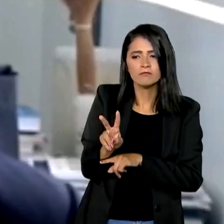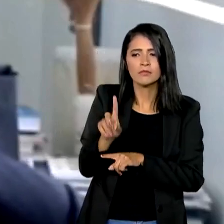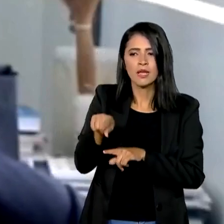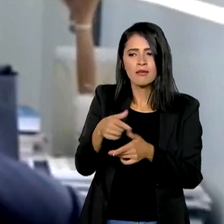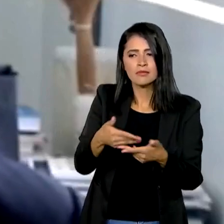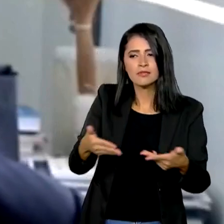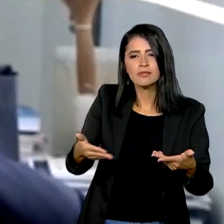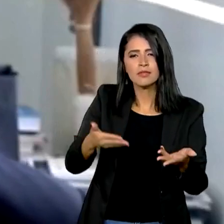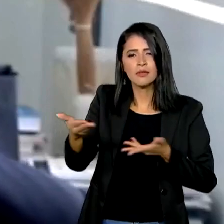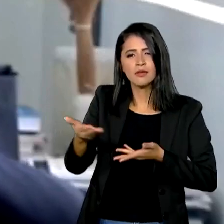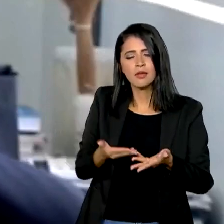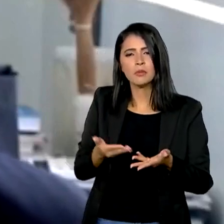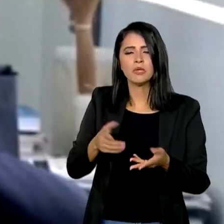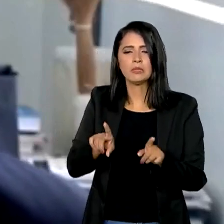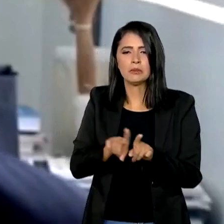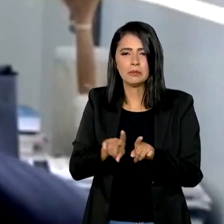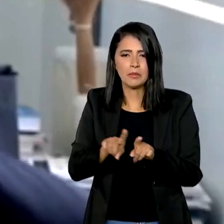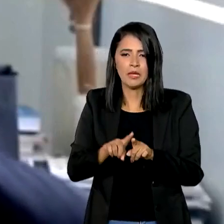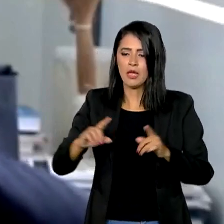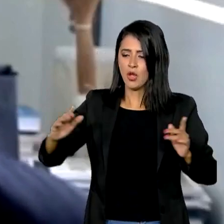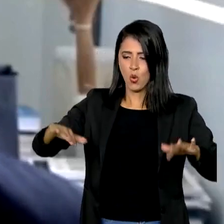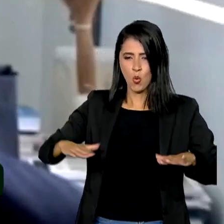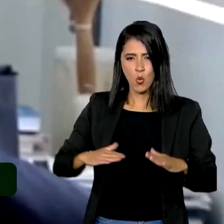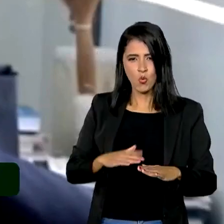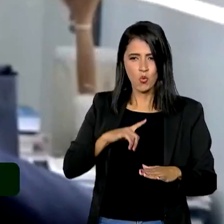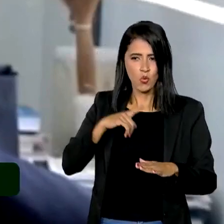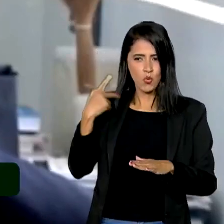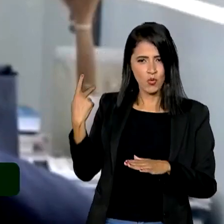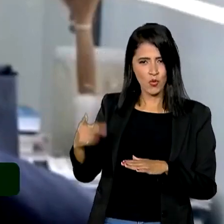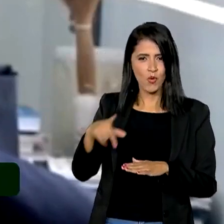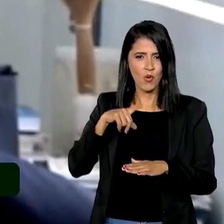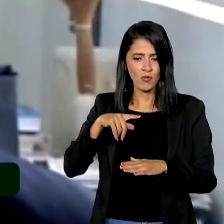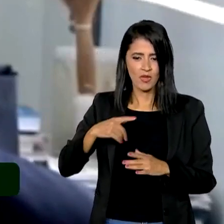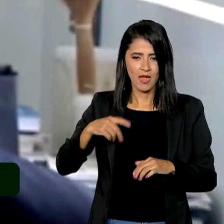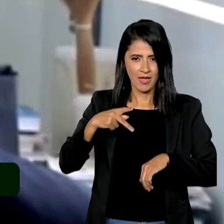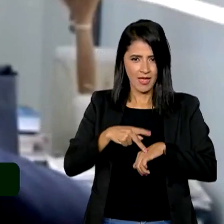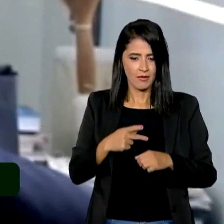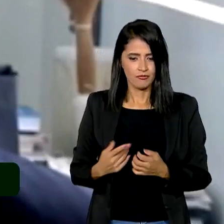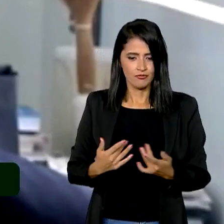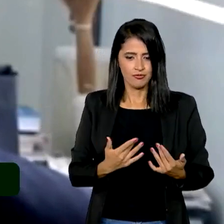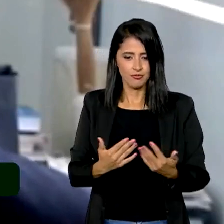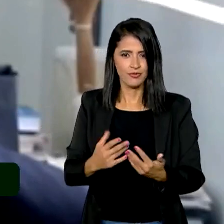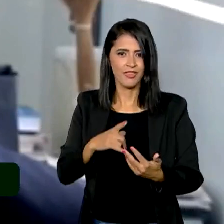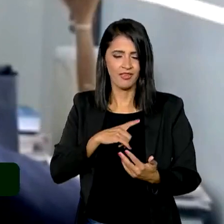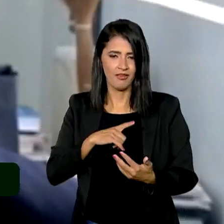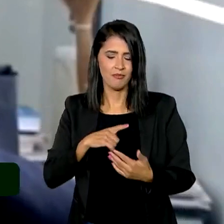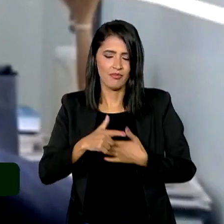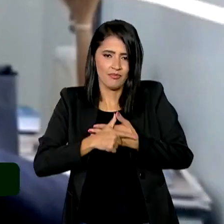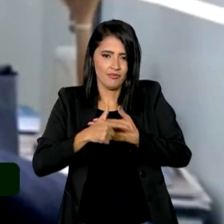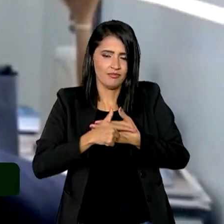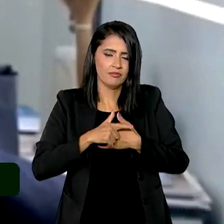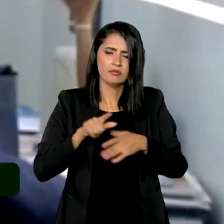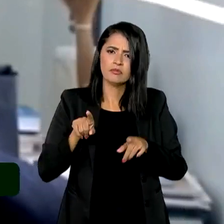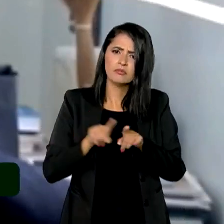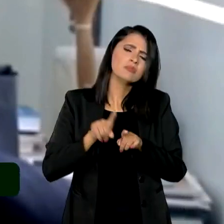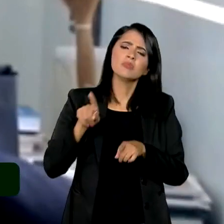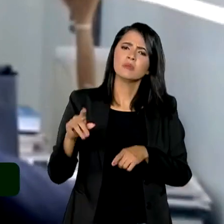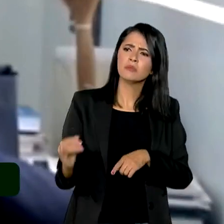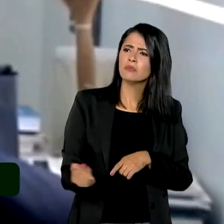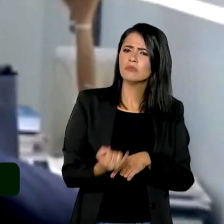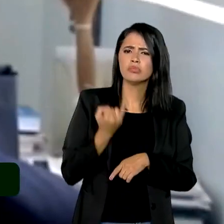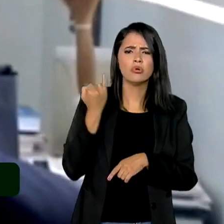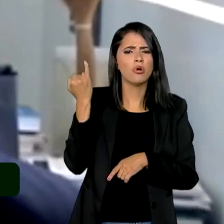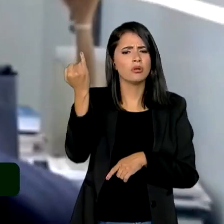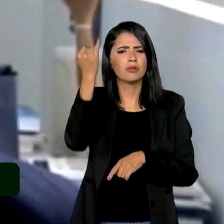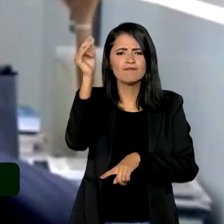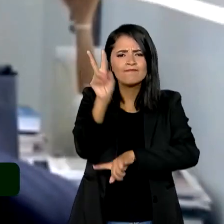serviços ecossistêmicos que os oceanos, em particular os recifes de corais, prestam, mas também tem uma importância singular